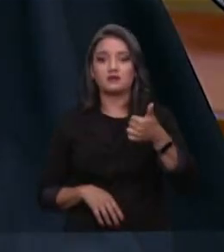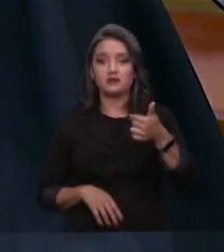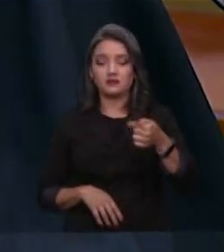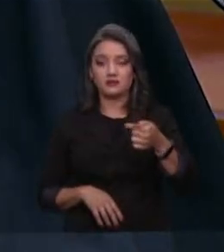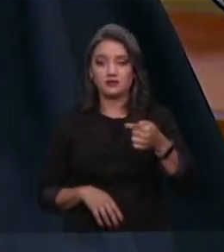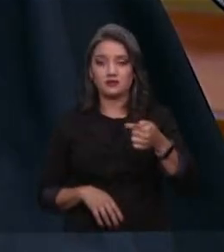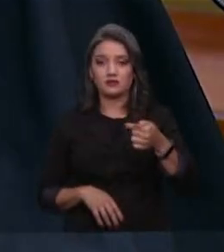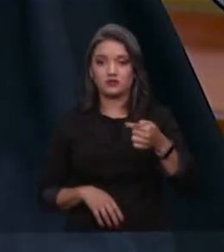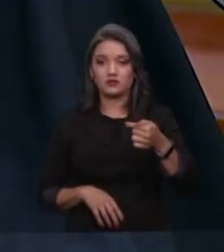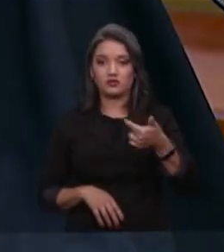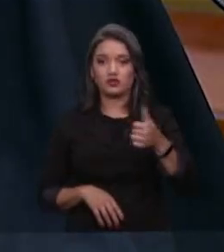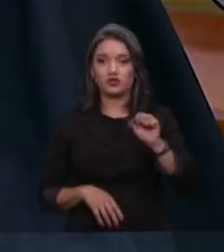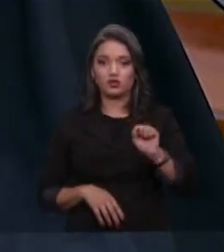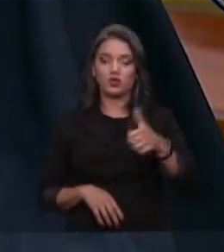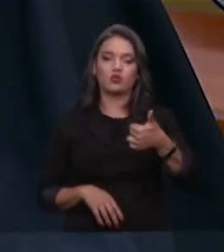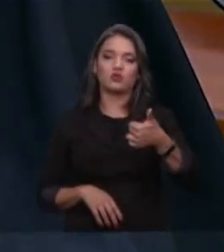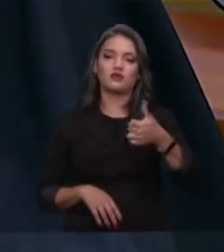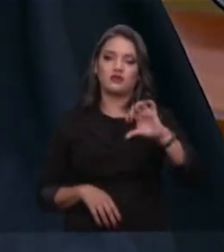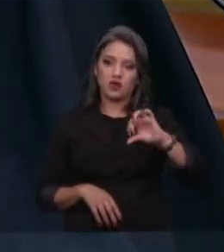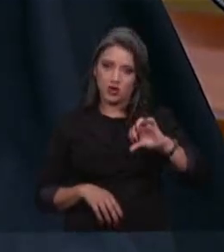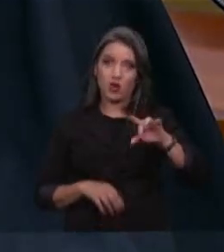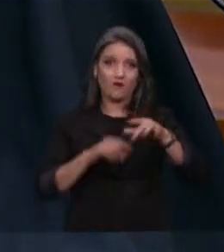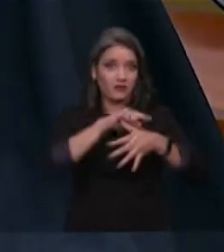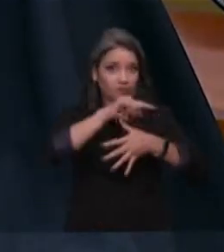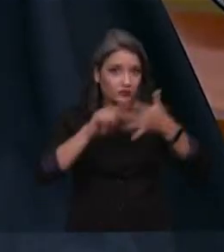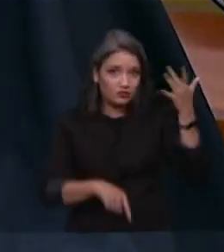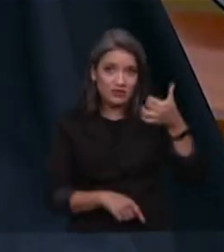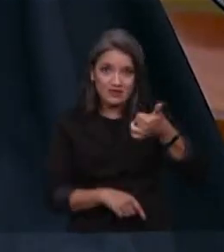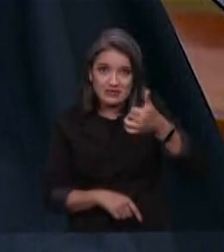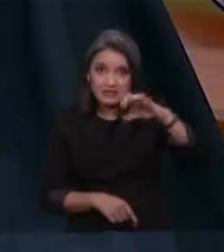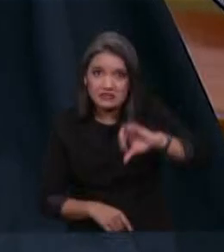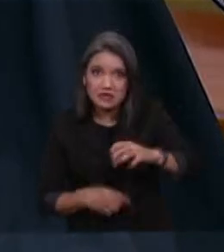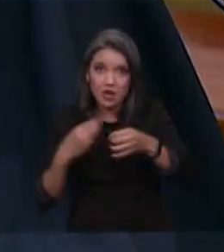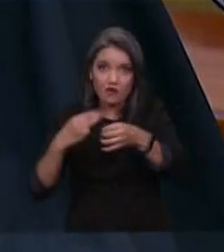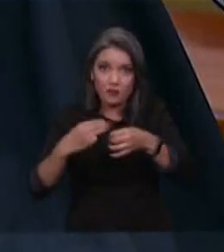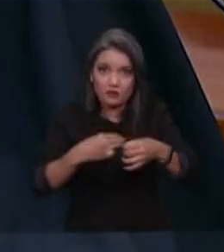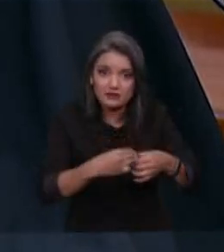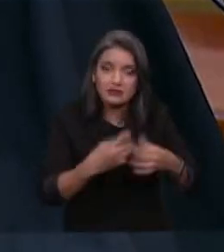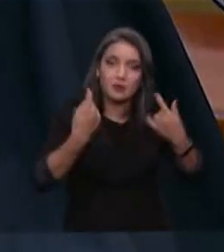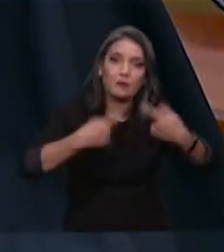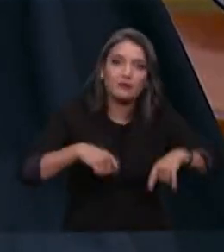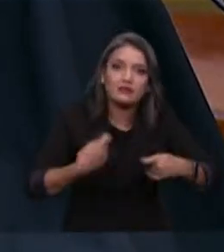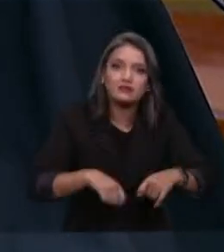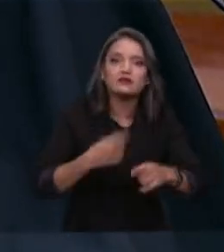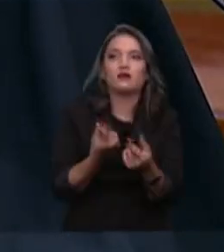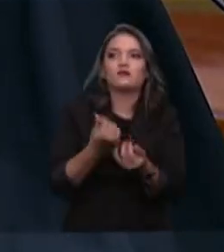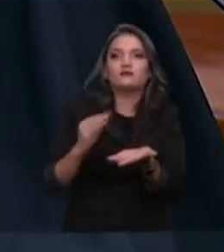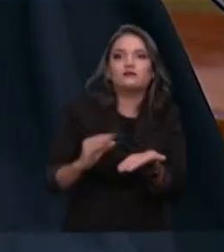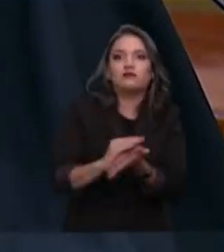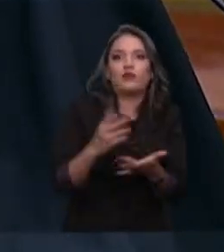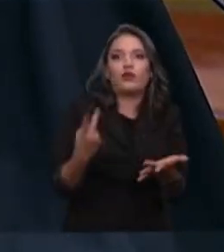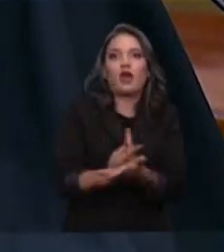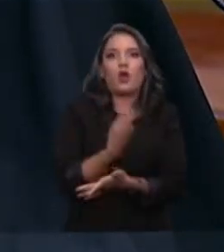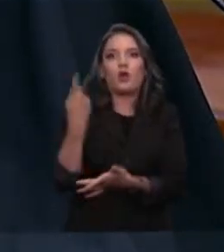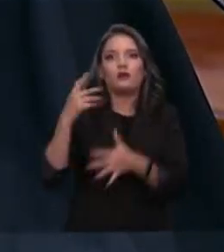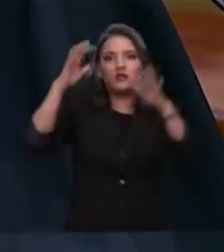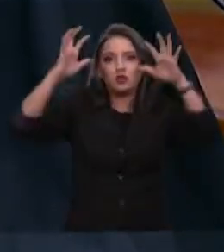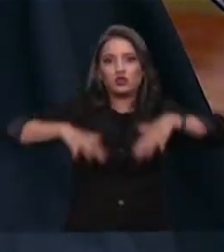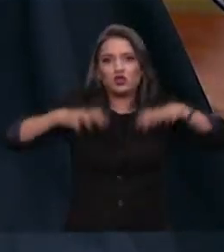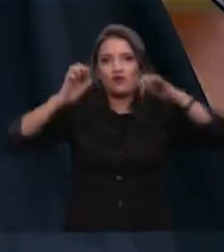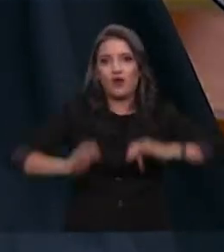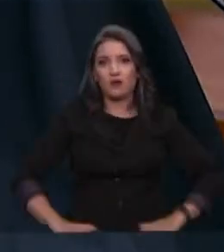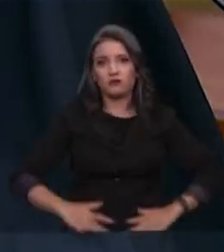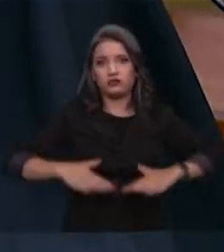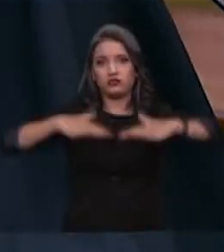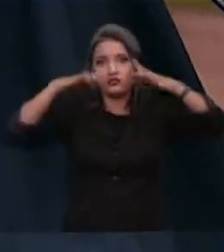Anadia, Satuba e Joaquim Gomes, todos em maior ou menor grau afetados pelas devastadoras enchentes ocorridas no